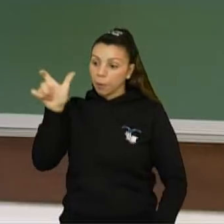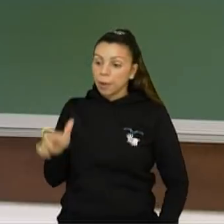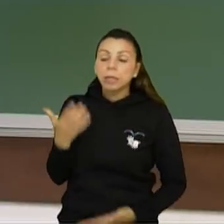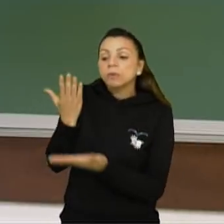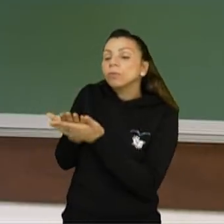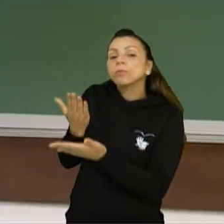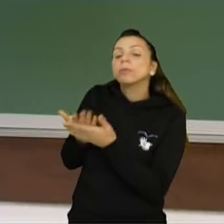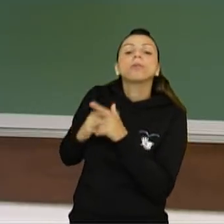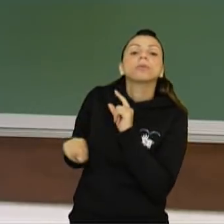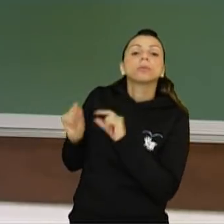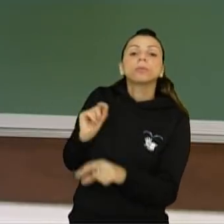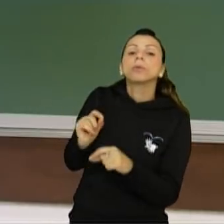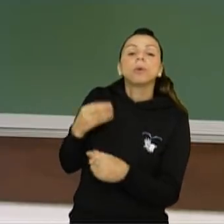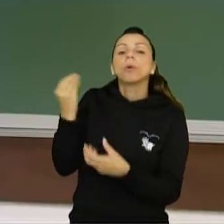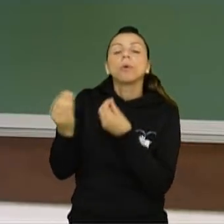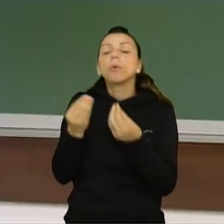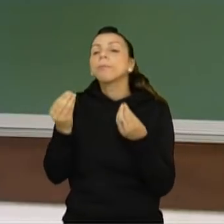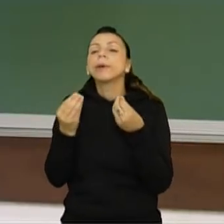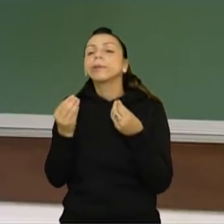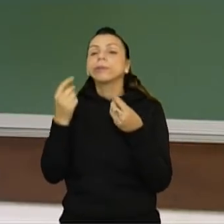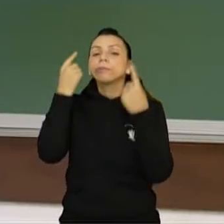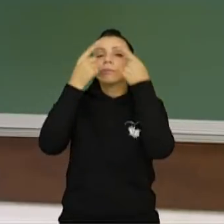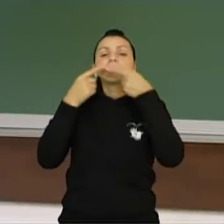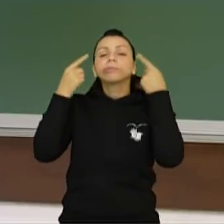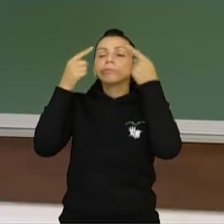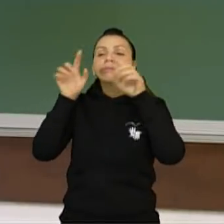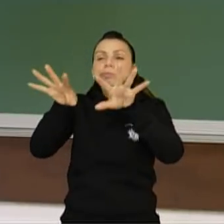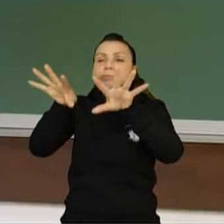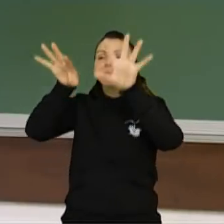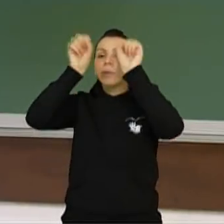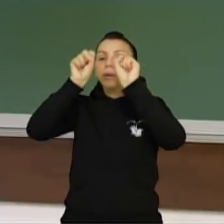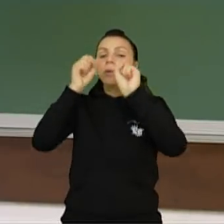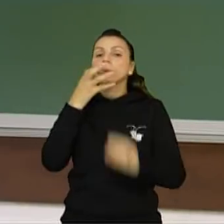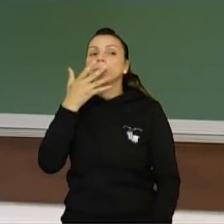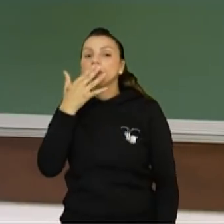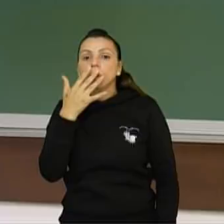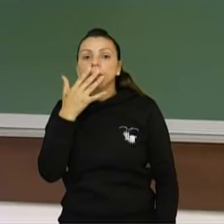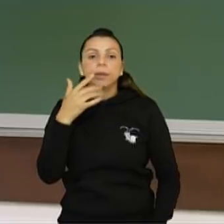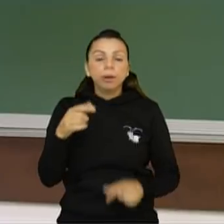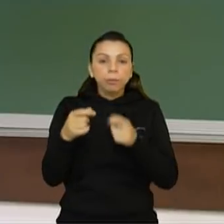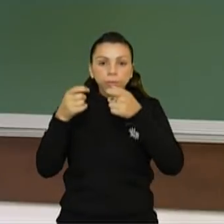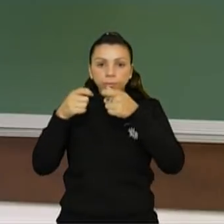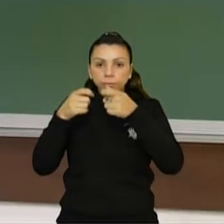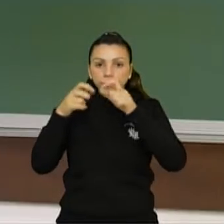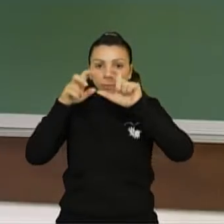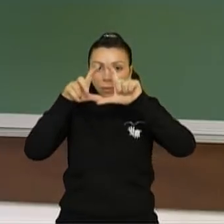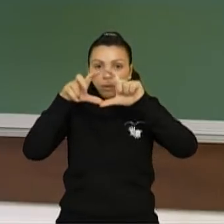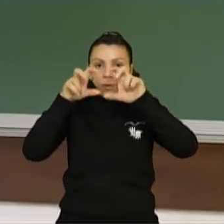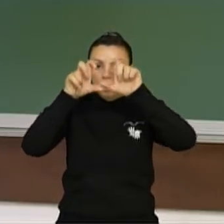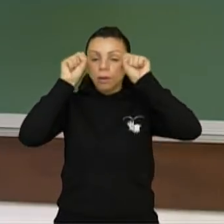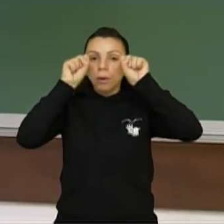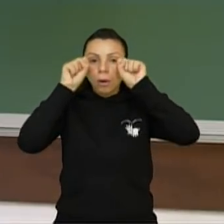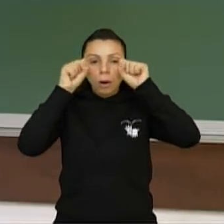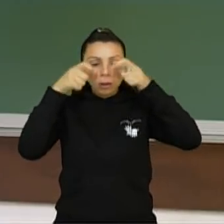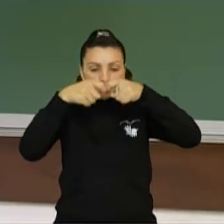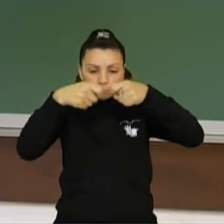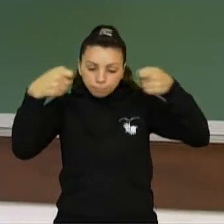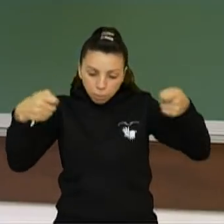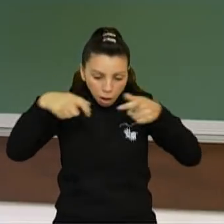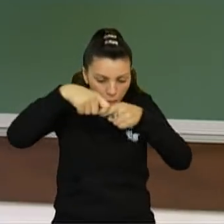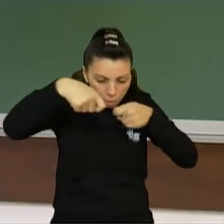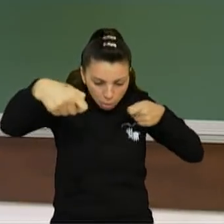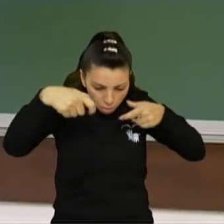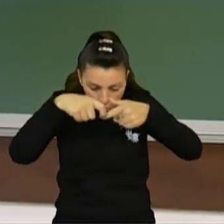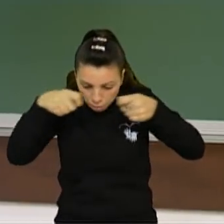respeito à cor é como nossos olhos eles viam essa cor. E o que ele fazia? Então, dissecava olhos. Então, como eu disse para vocês, no Renascimento começa a surgir a autópsia.